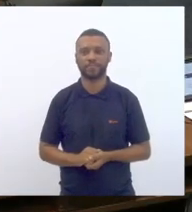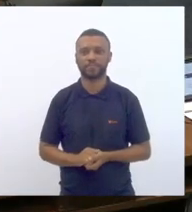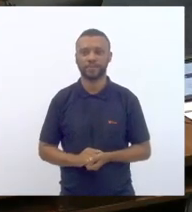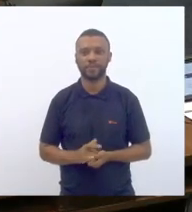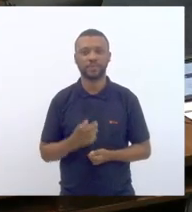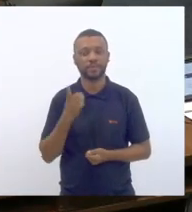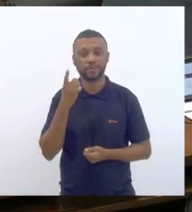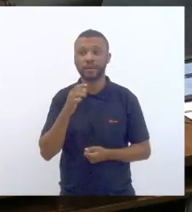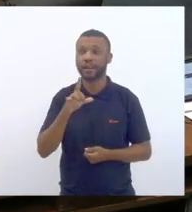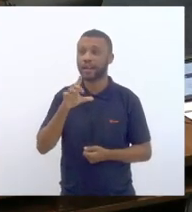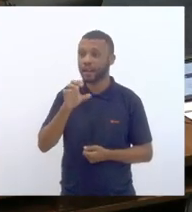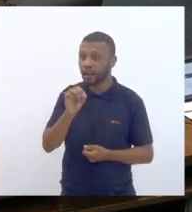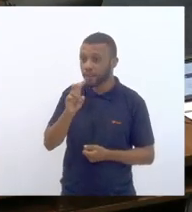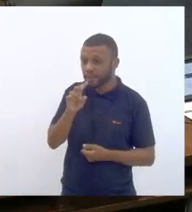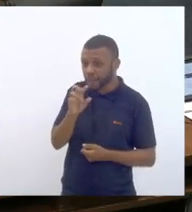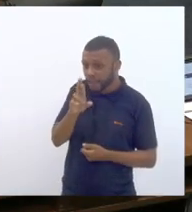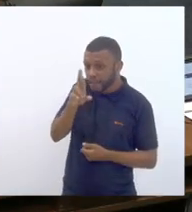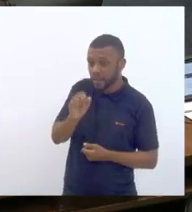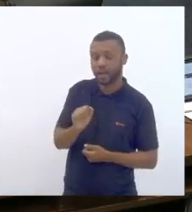Deputado Léo Vieira.